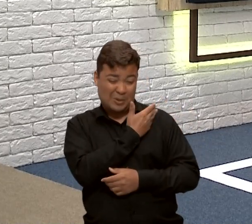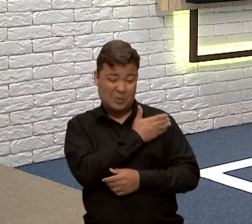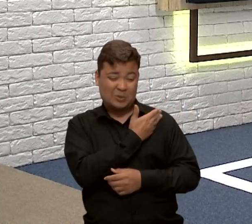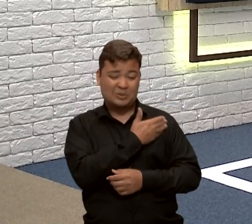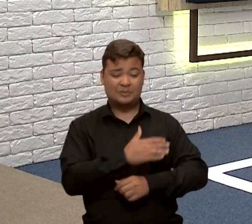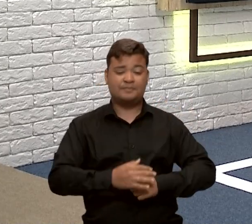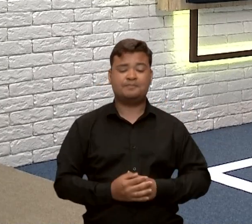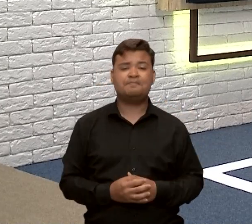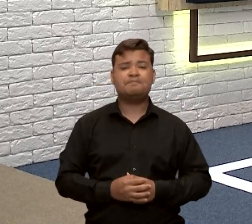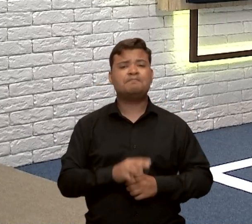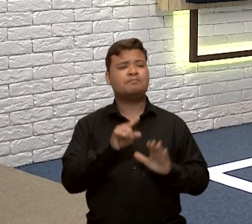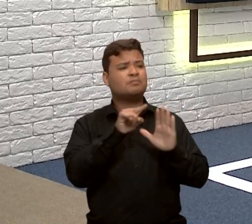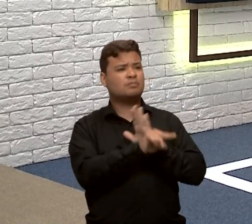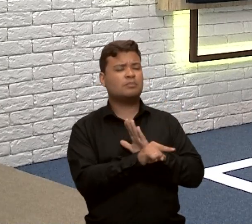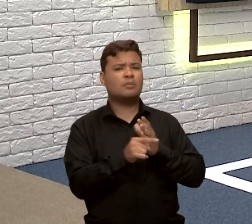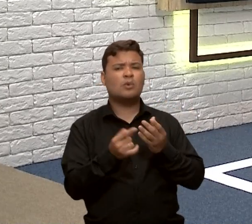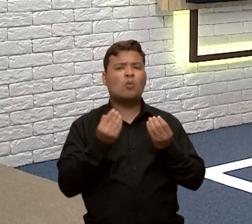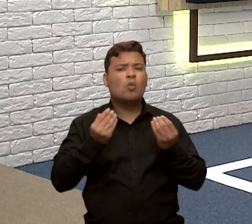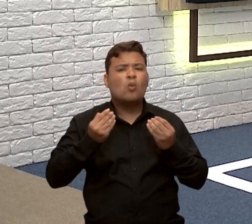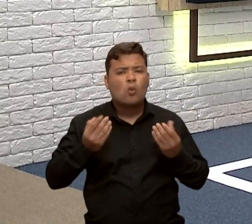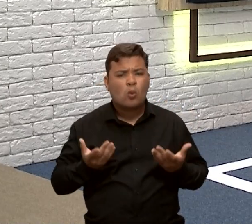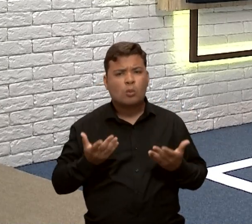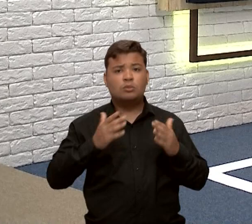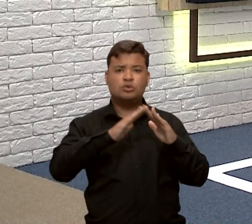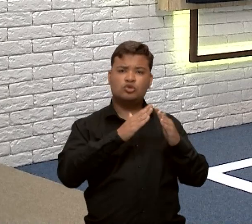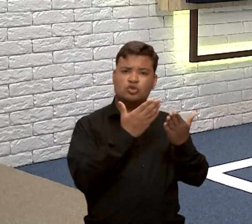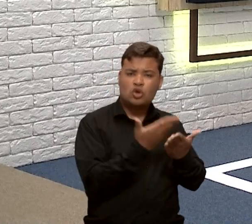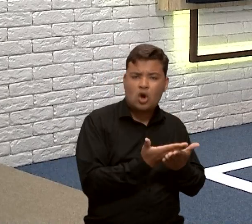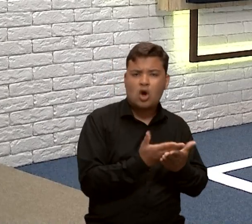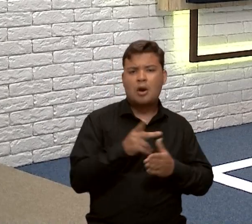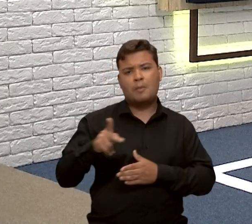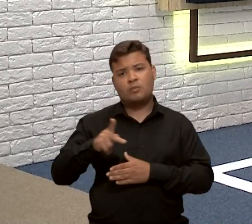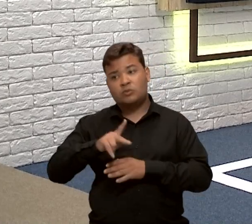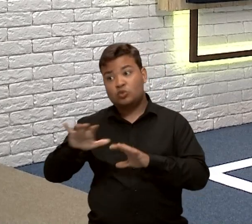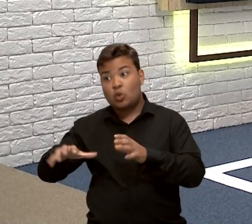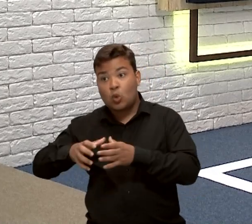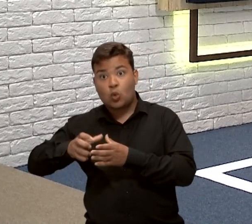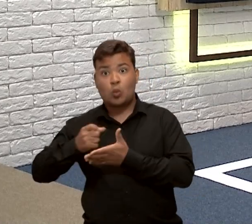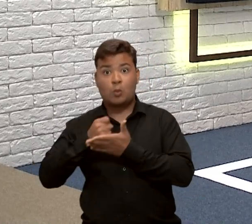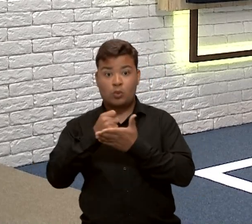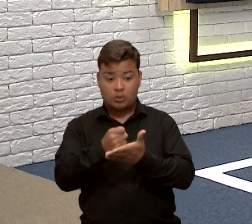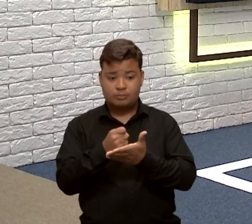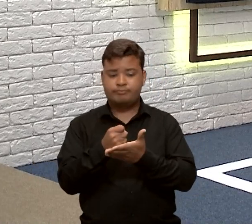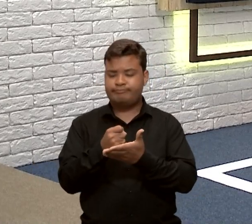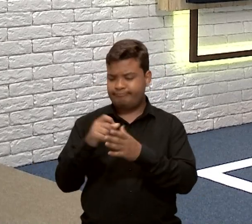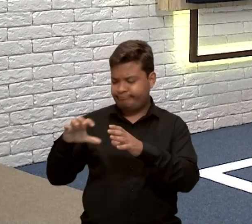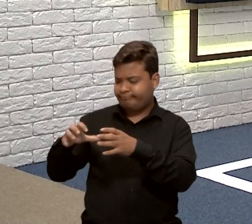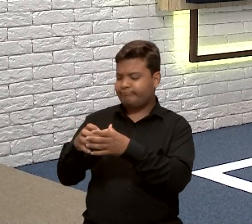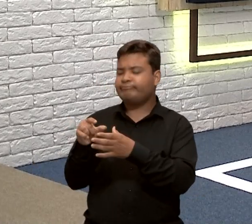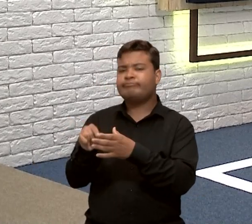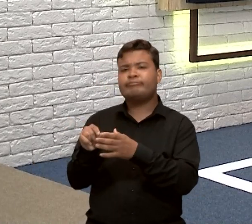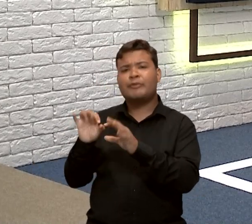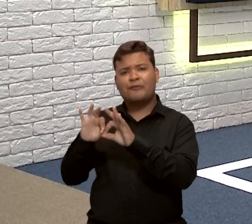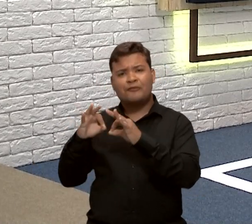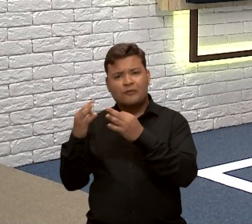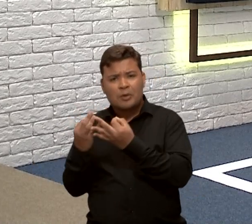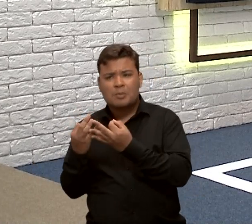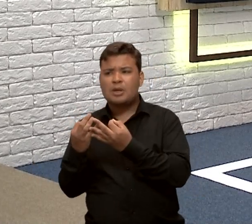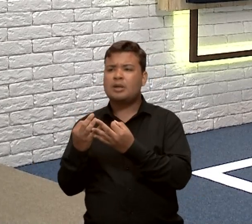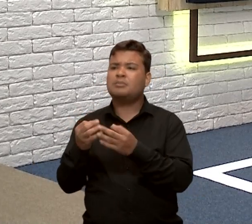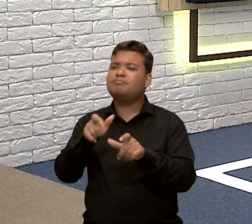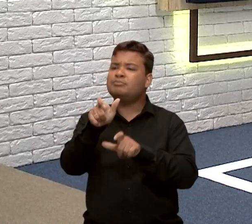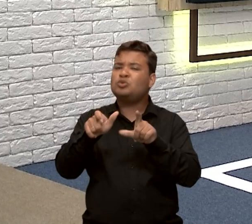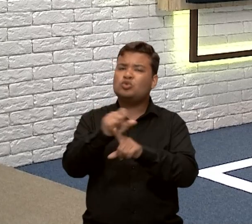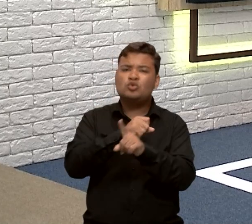a escola, professores, essa rede de apoio que a gente tanto falou no primeiro bloco, né? Formada por familiares, a sociedade em geral,